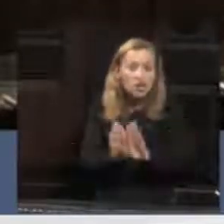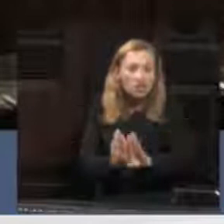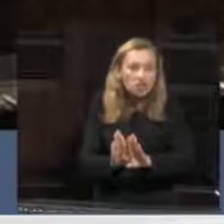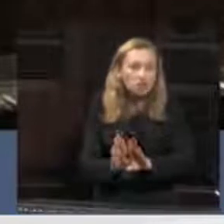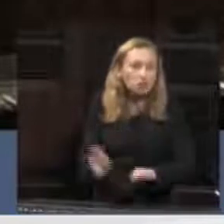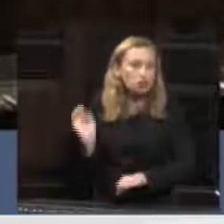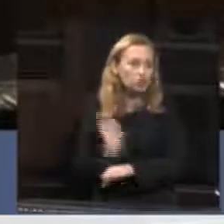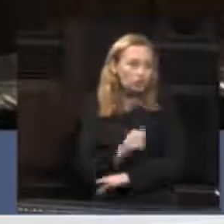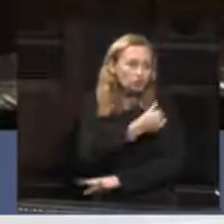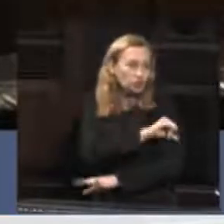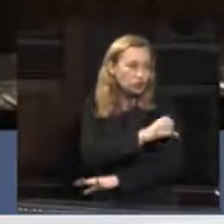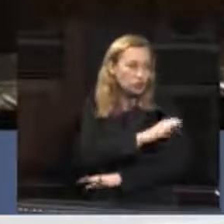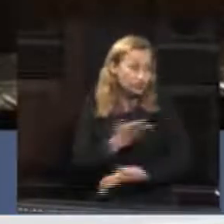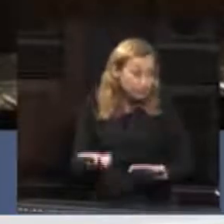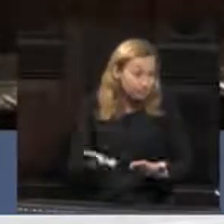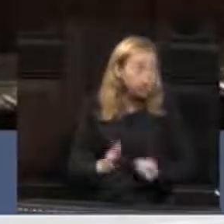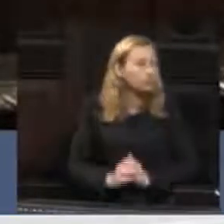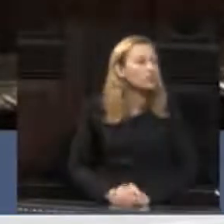deputado Waldeck.